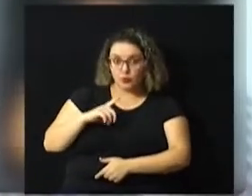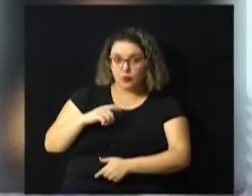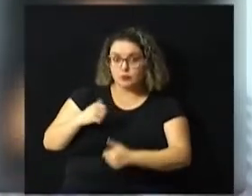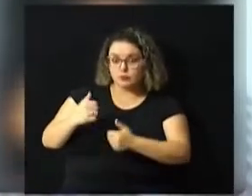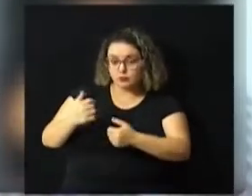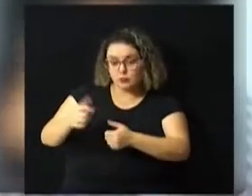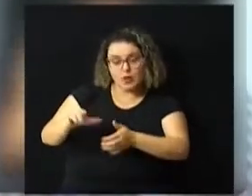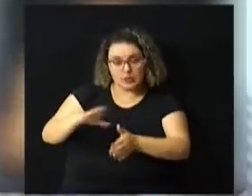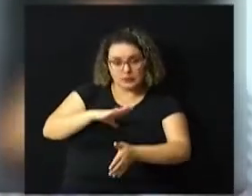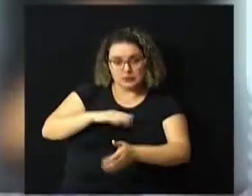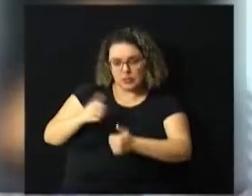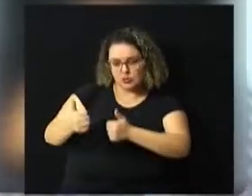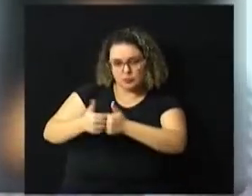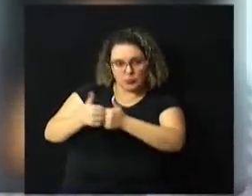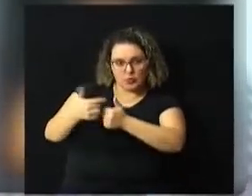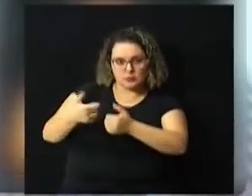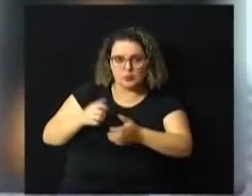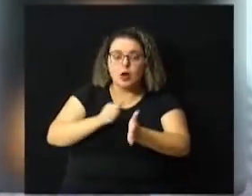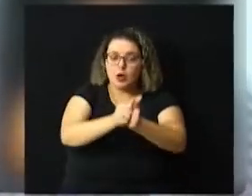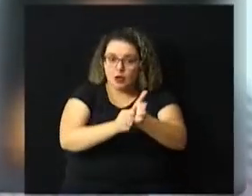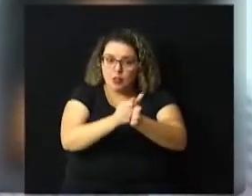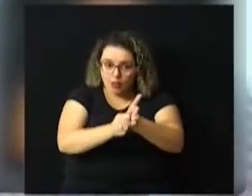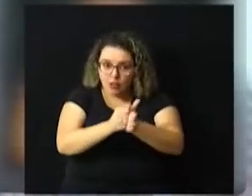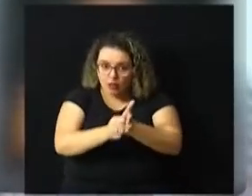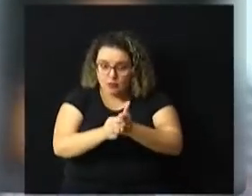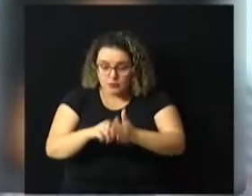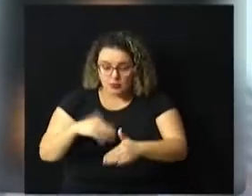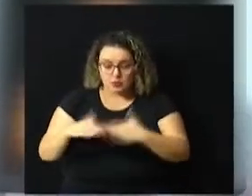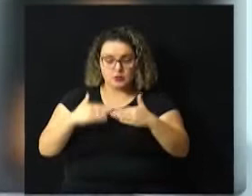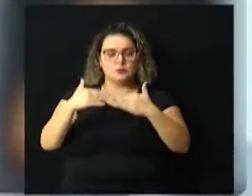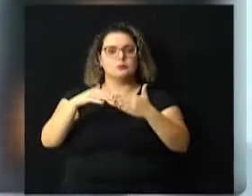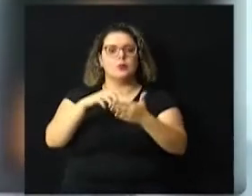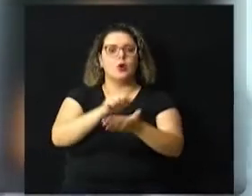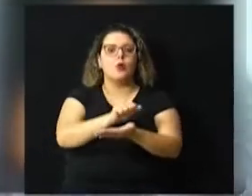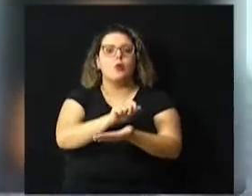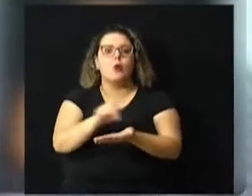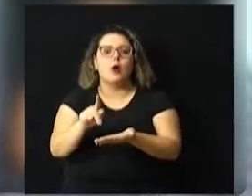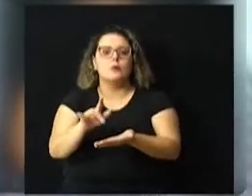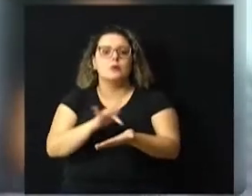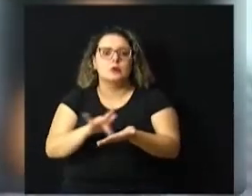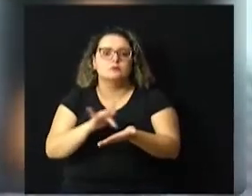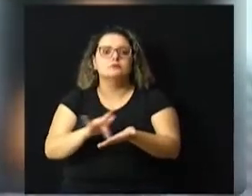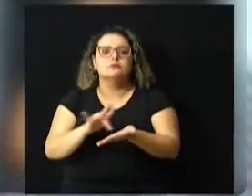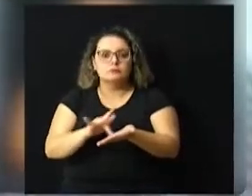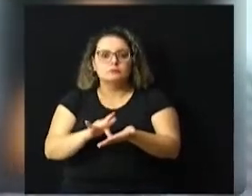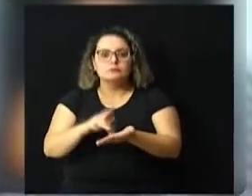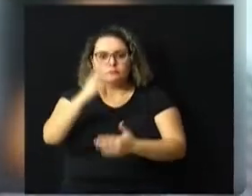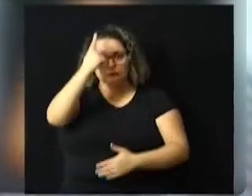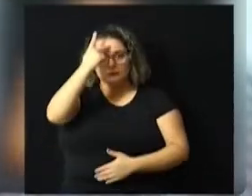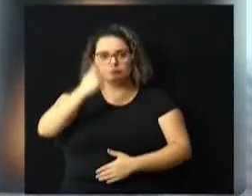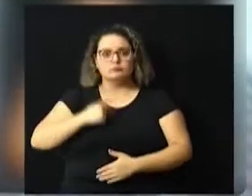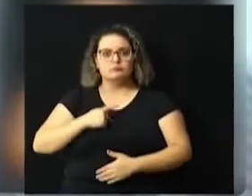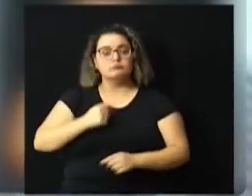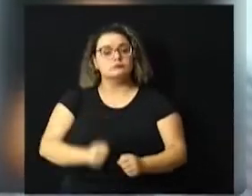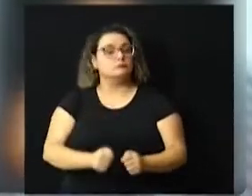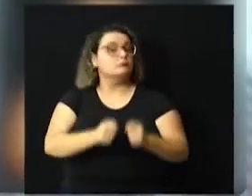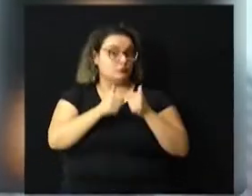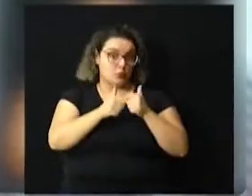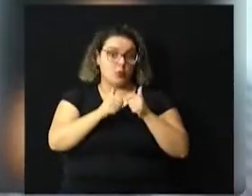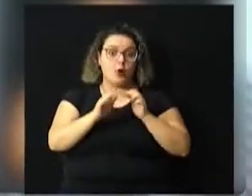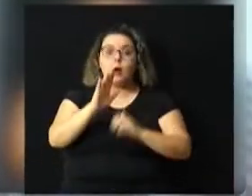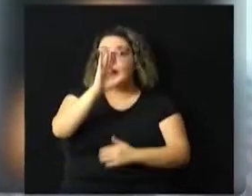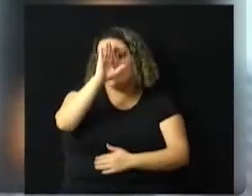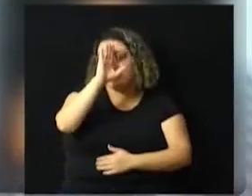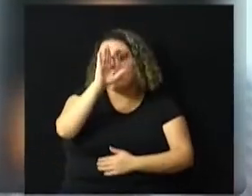cidade próxima aqui da nossa região, que é Araraquara, que desenvolveu um aplicativo próprio que traz como